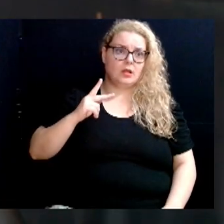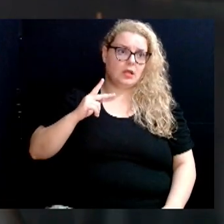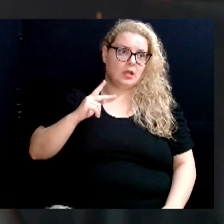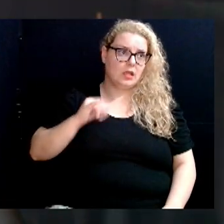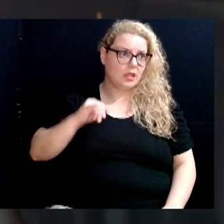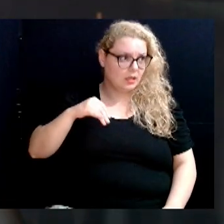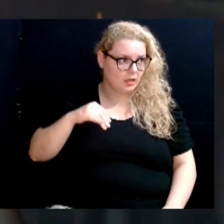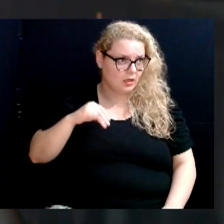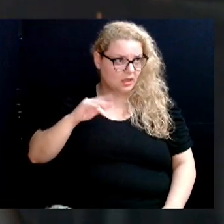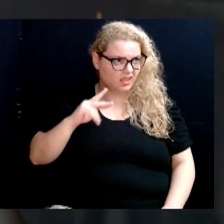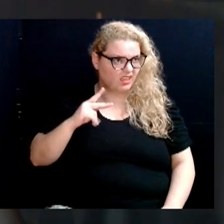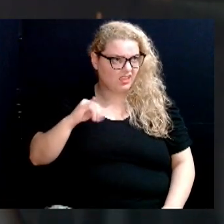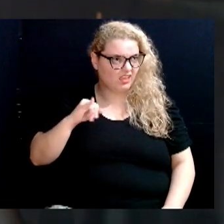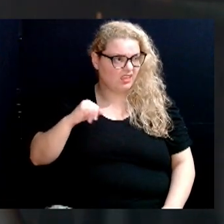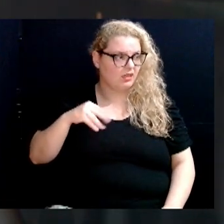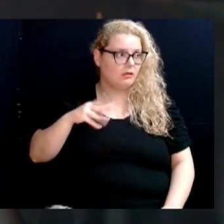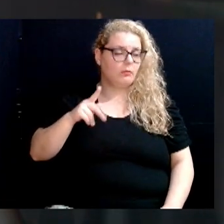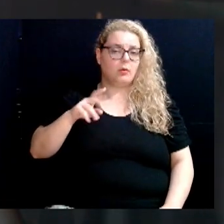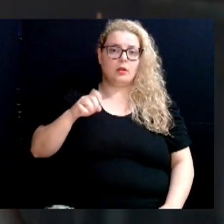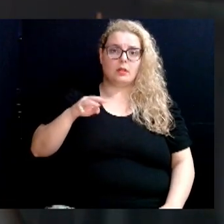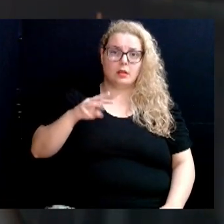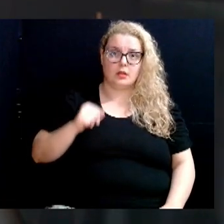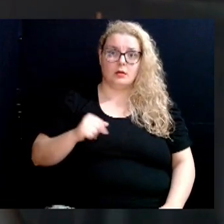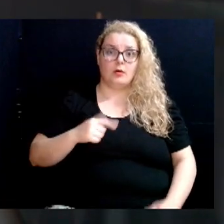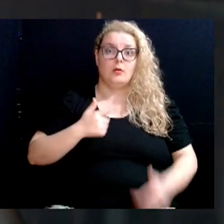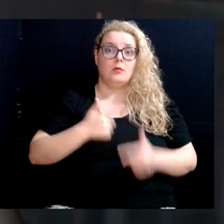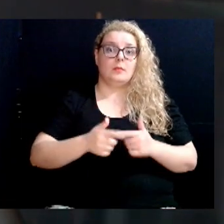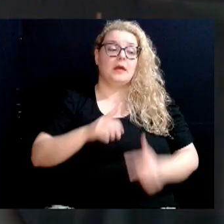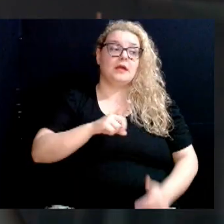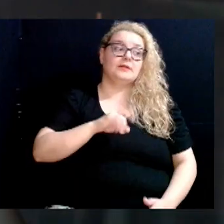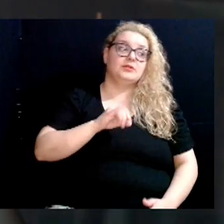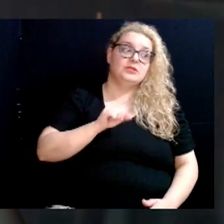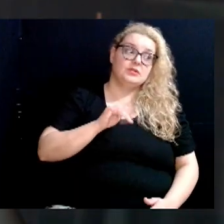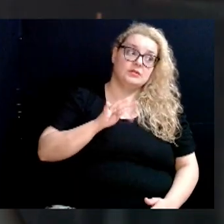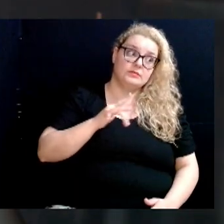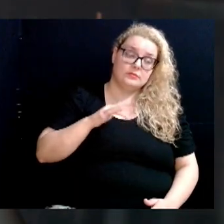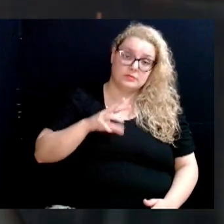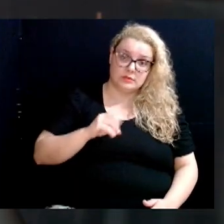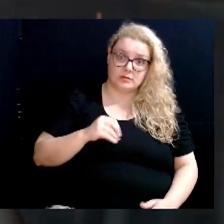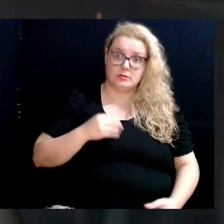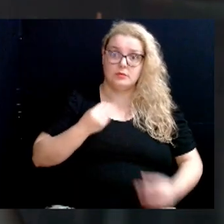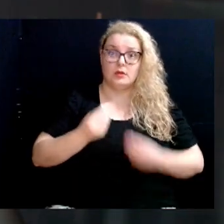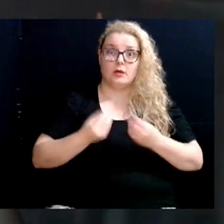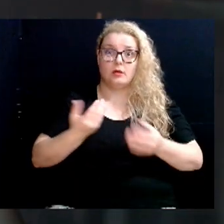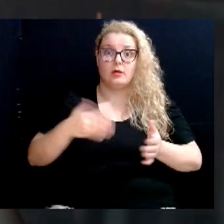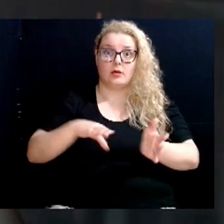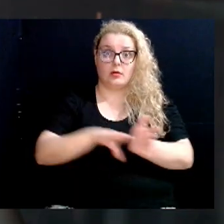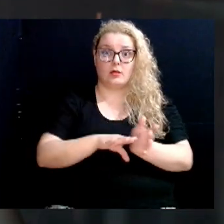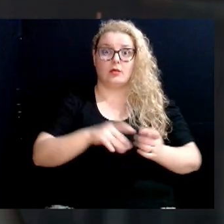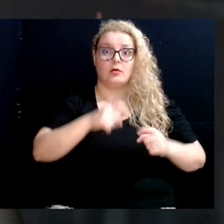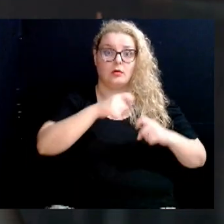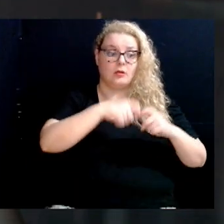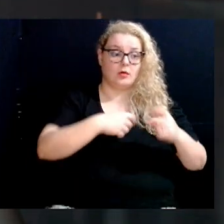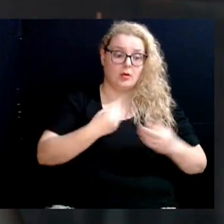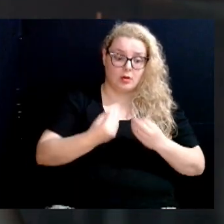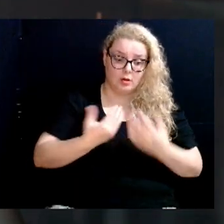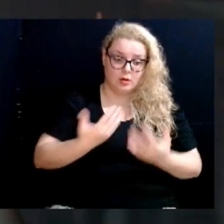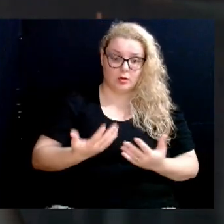uma disfunção. Tá. E a maneira que a gente chega pro sexo, a maneira que a gente chega pra nossa